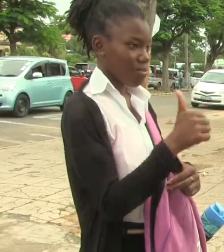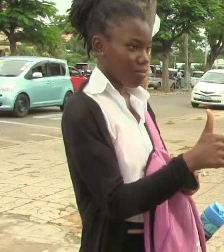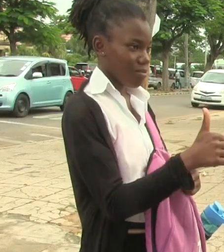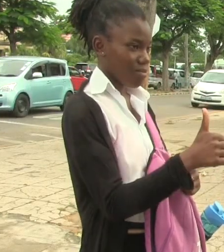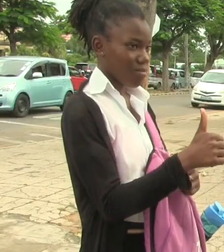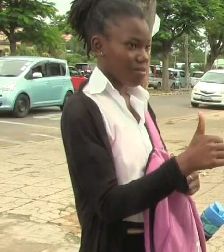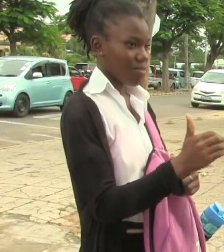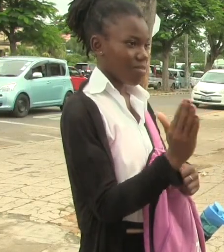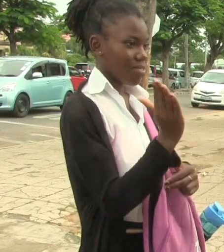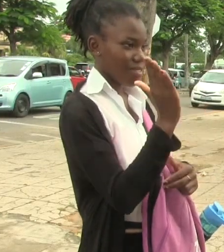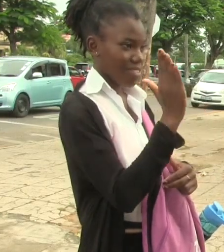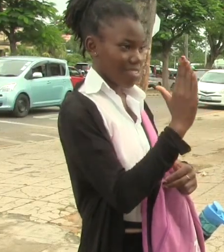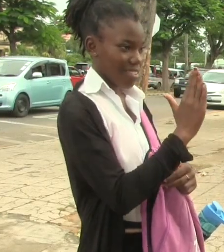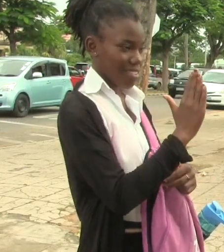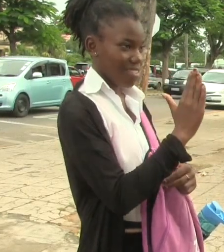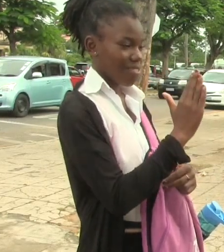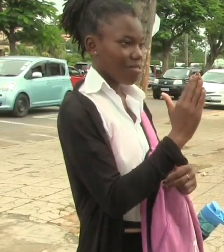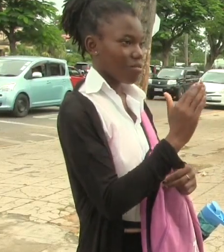Boa tarde!